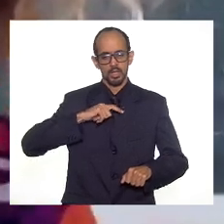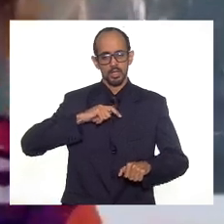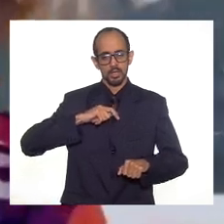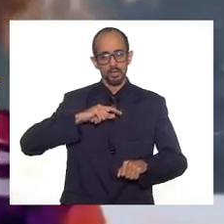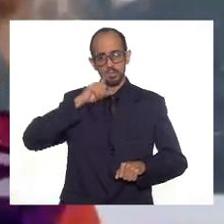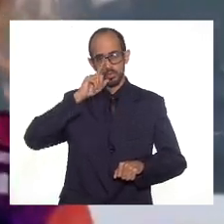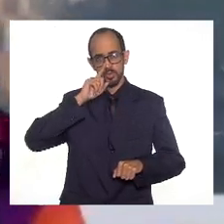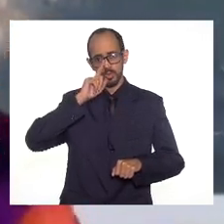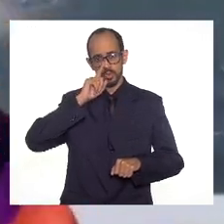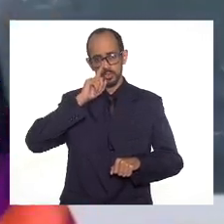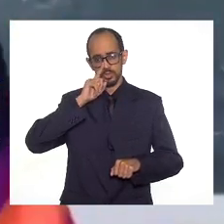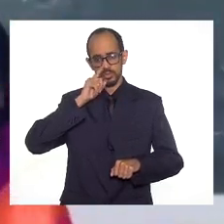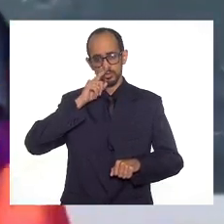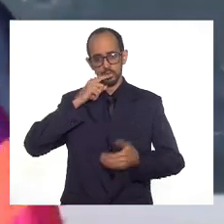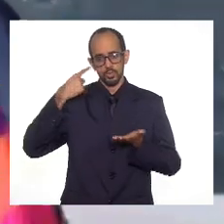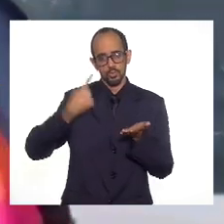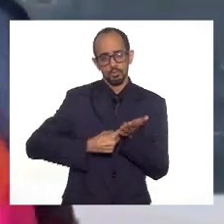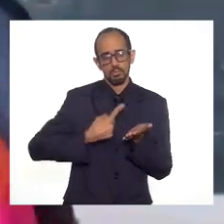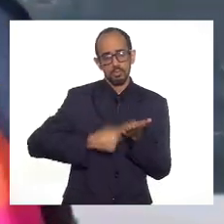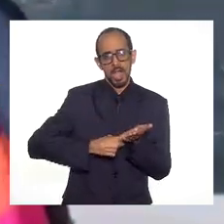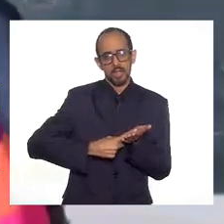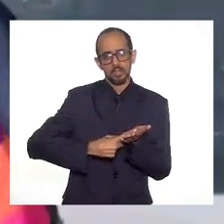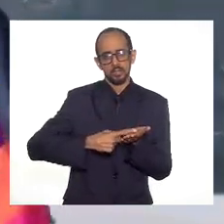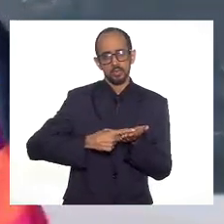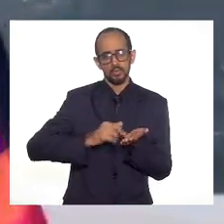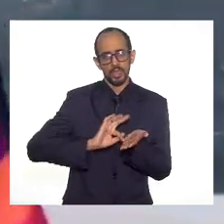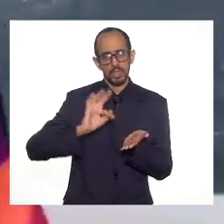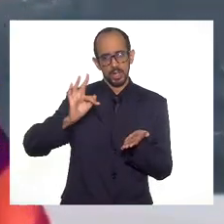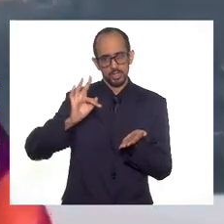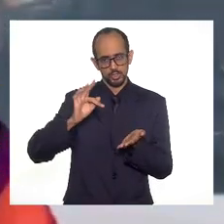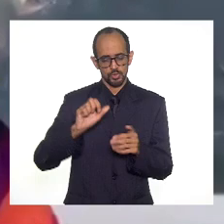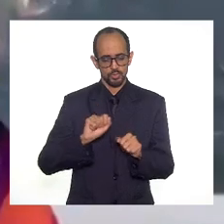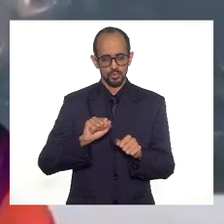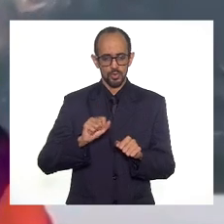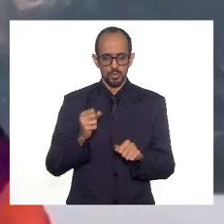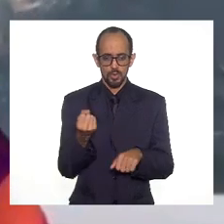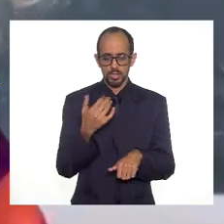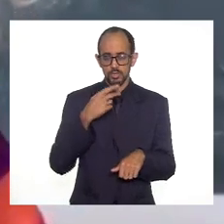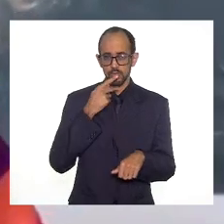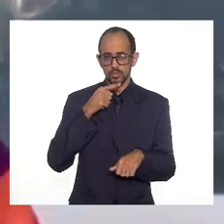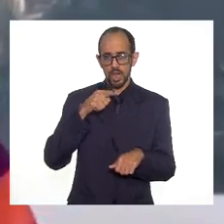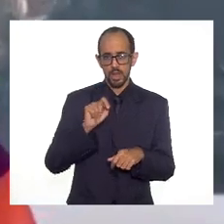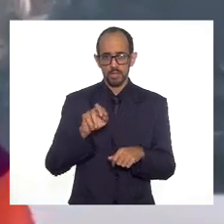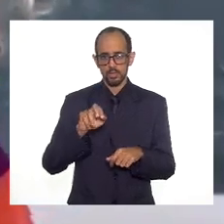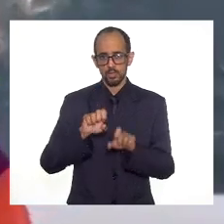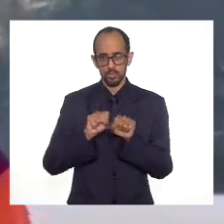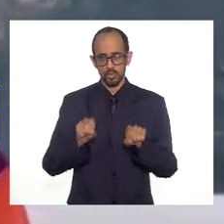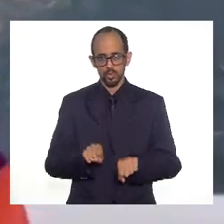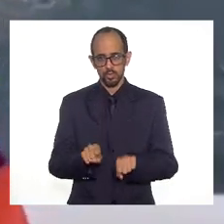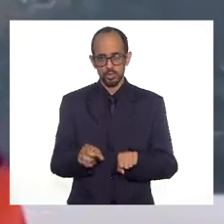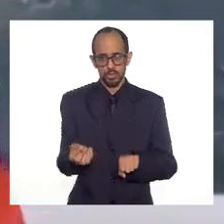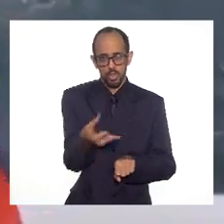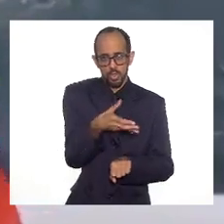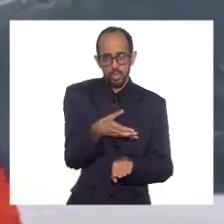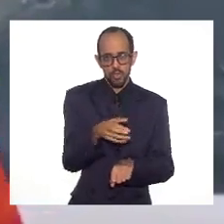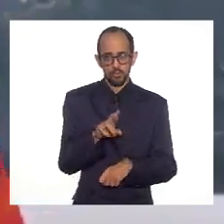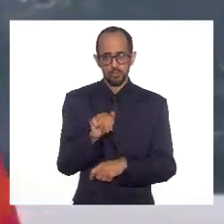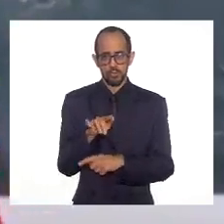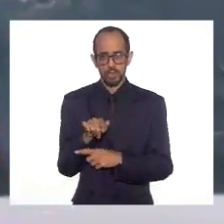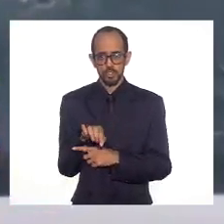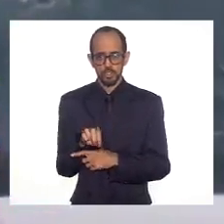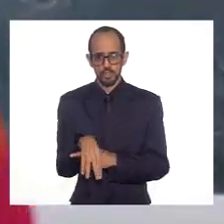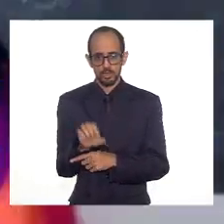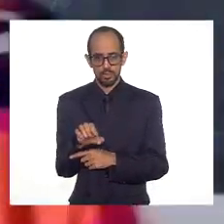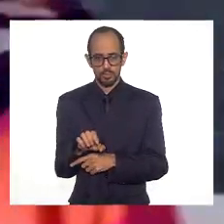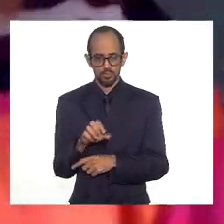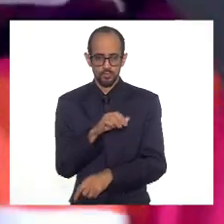aqui deputado Luiz Paulo, ao falar do envio do regime de recuperação fiscal, e a gente sabe, né, o quanto que aqui no Rio de Janeiro